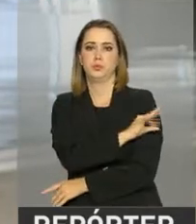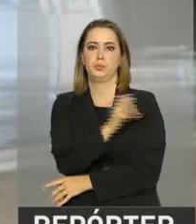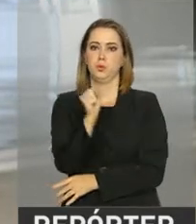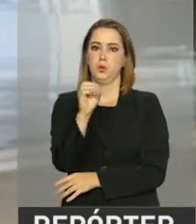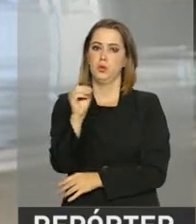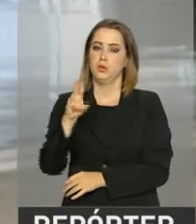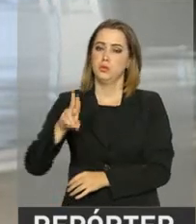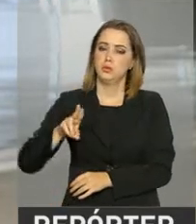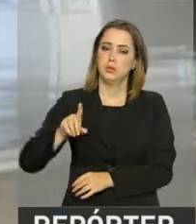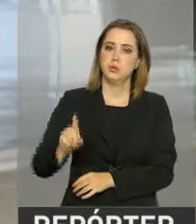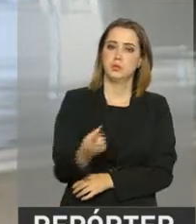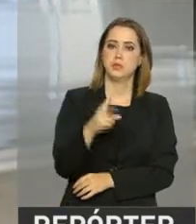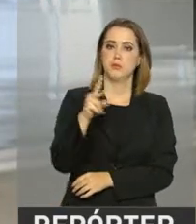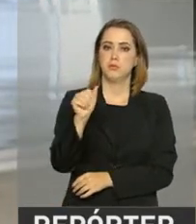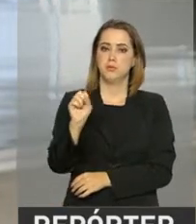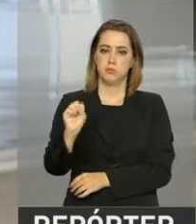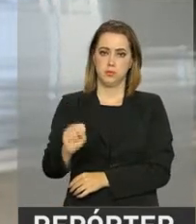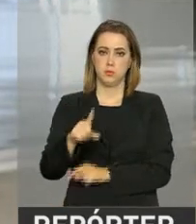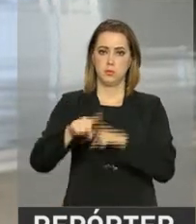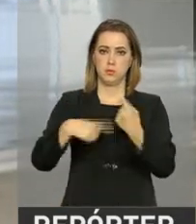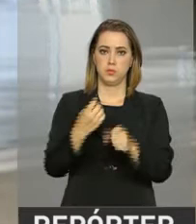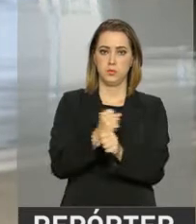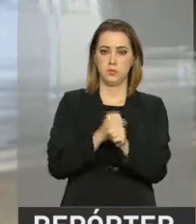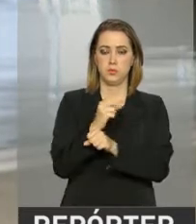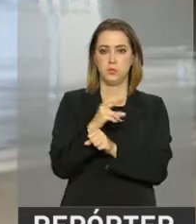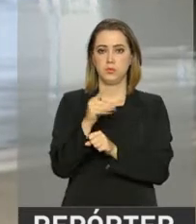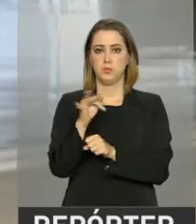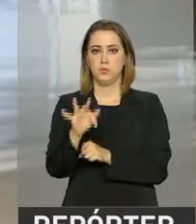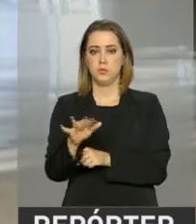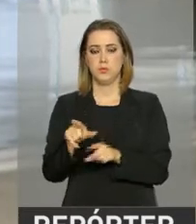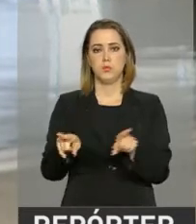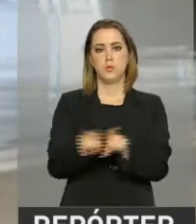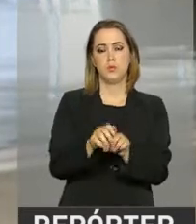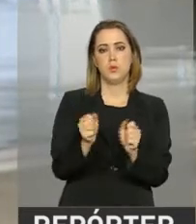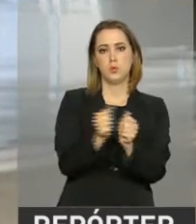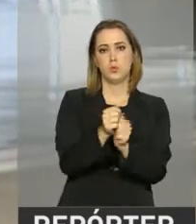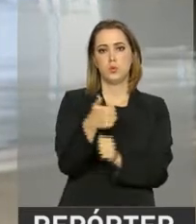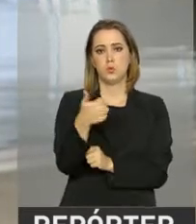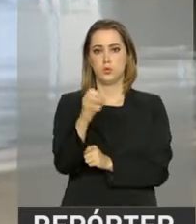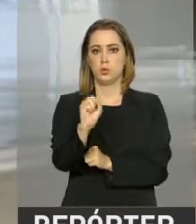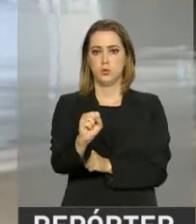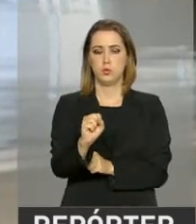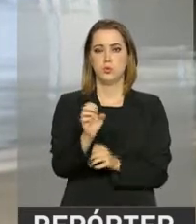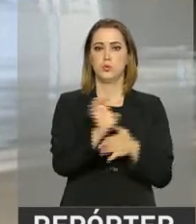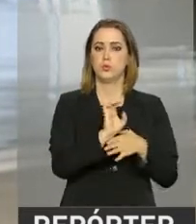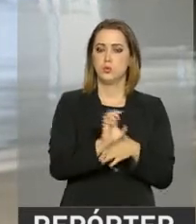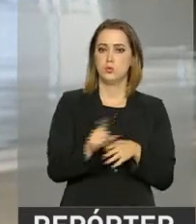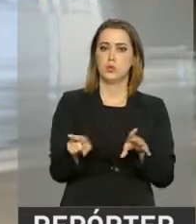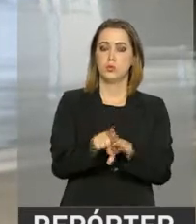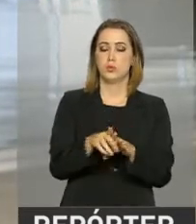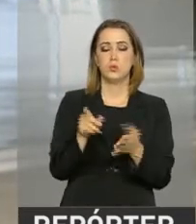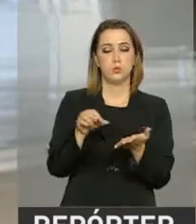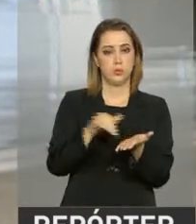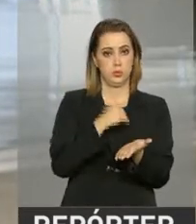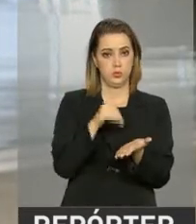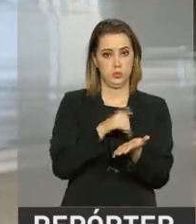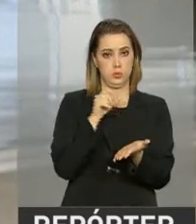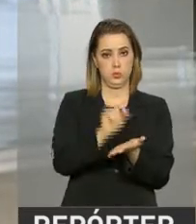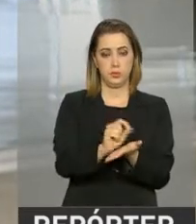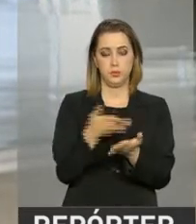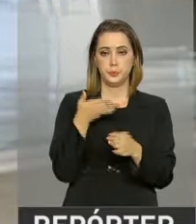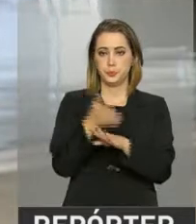partir do ano que vem e o distrito federal e outros 18 estados se inscreveram para participar desse programa além deles